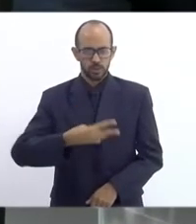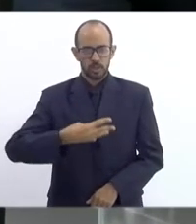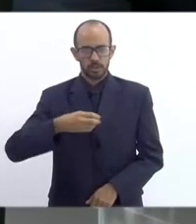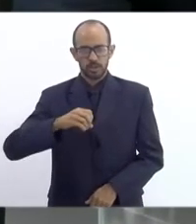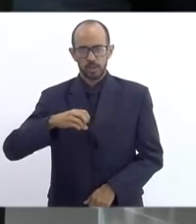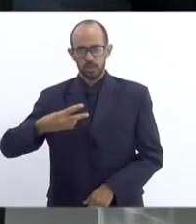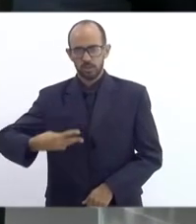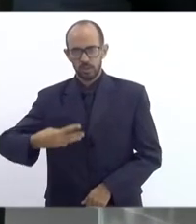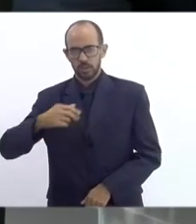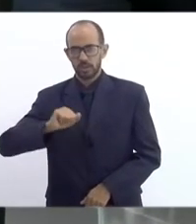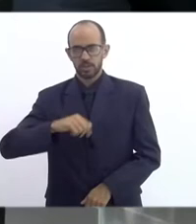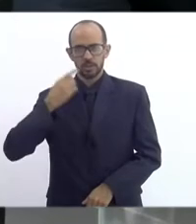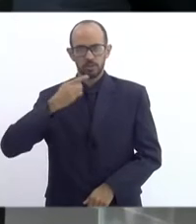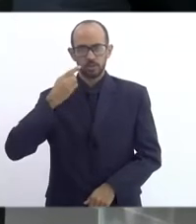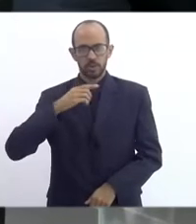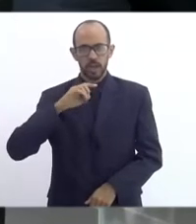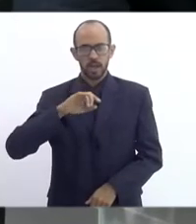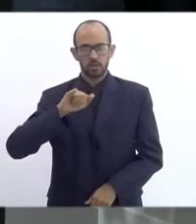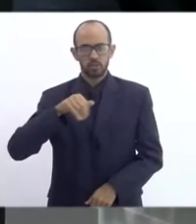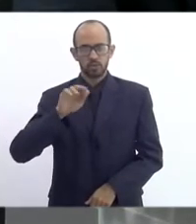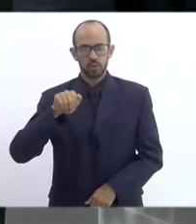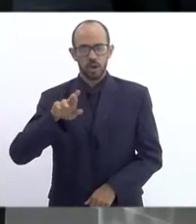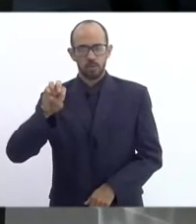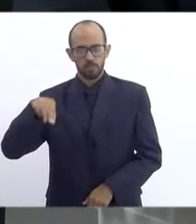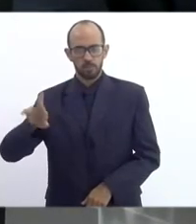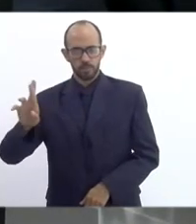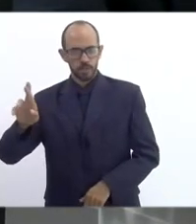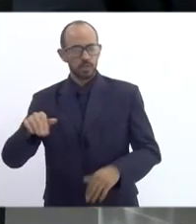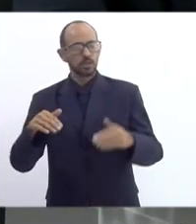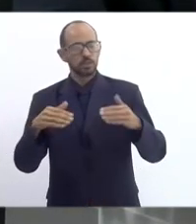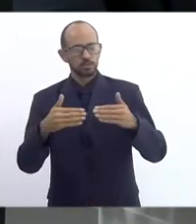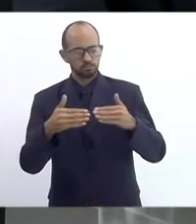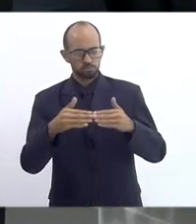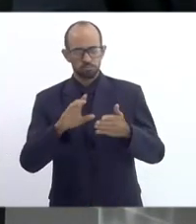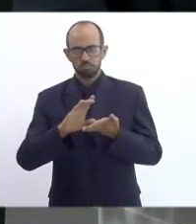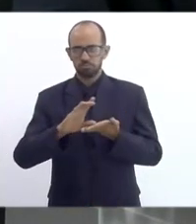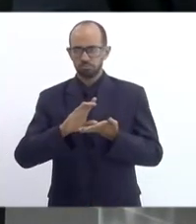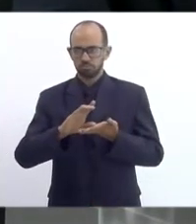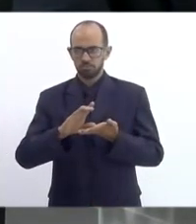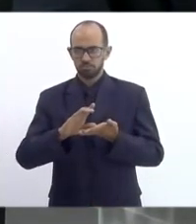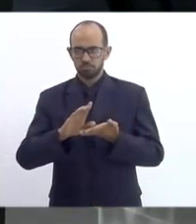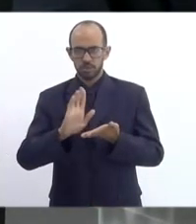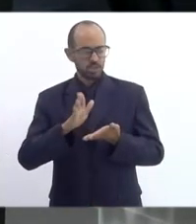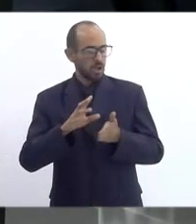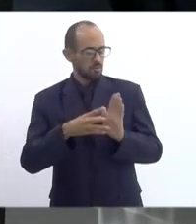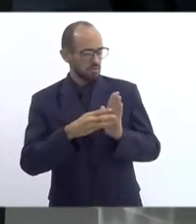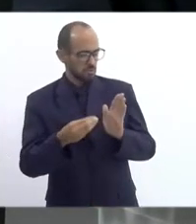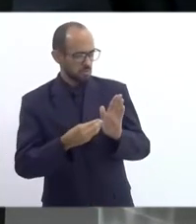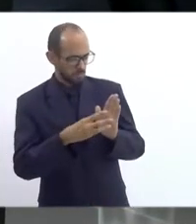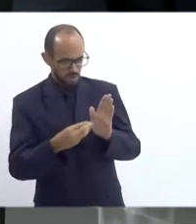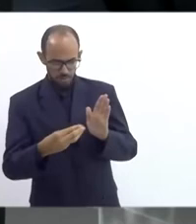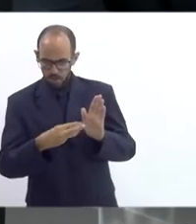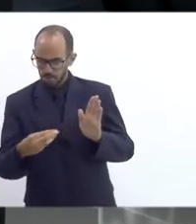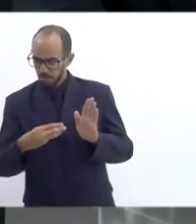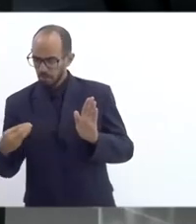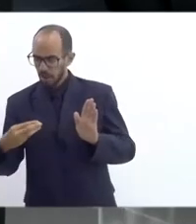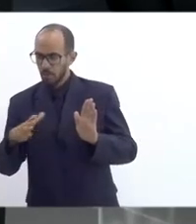5303-2022. Autoria do deputado Jaume Júnior, parecer pela constitucionalidade. Virou moda isso aqui. Ô, senhor presidente, só fazer